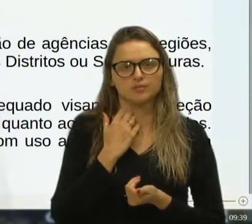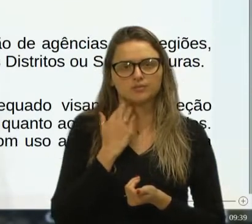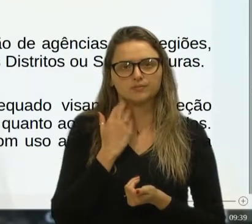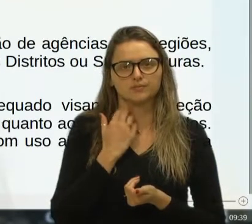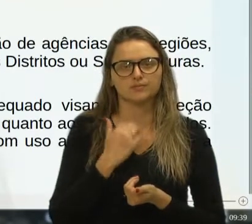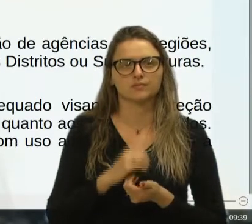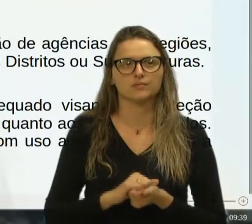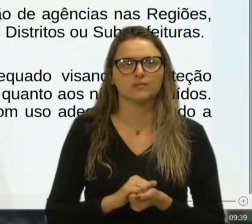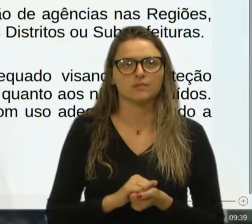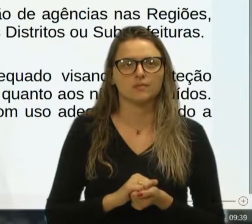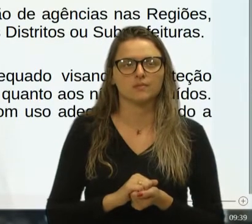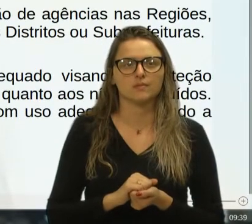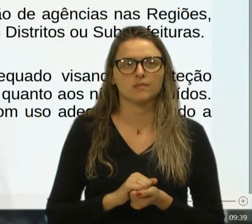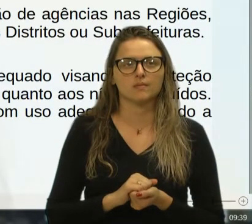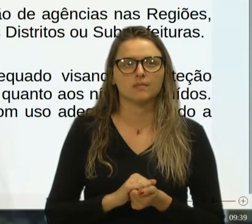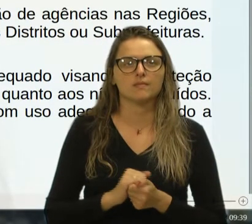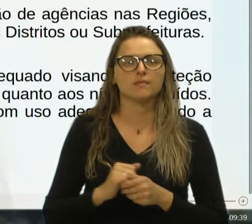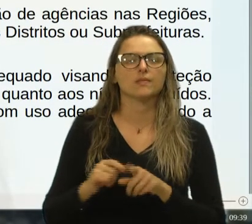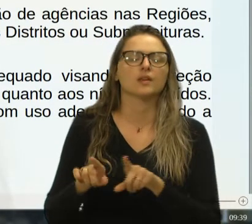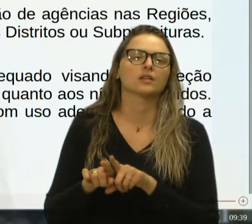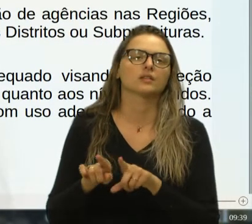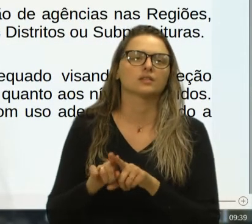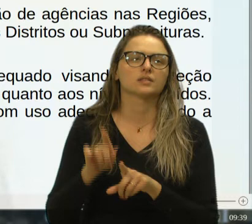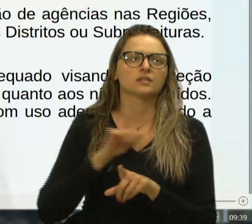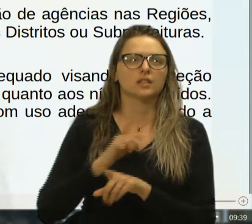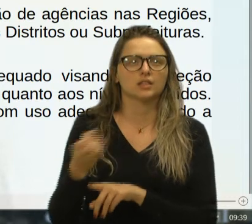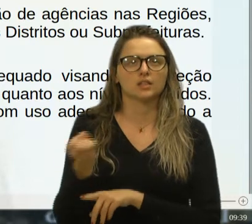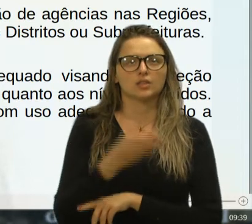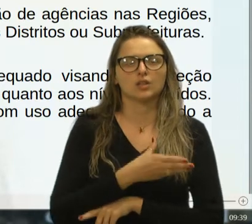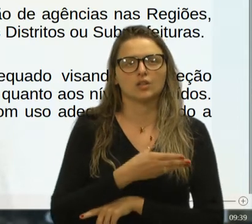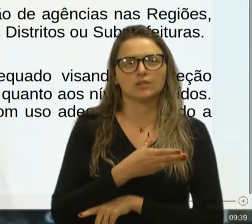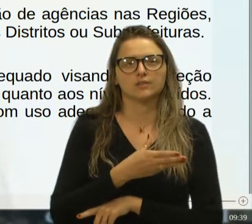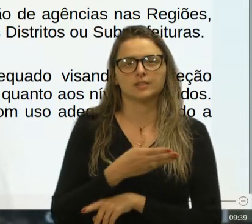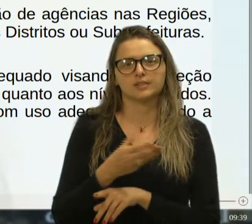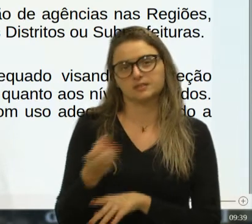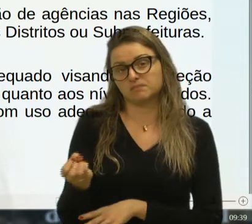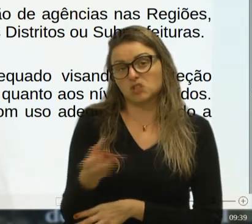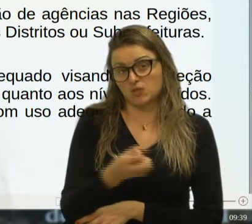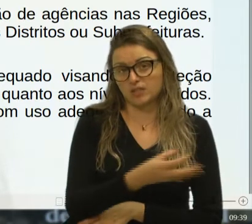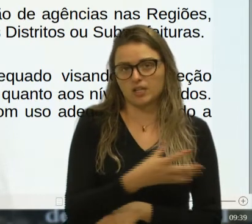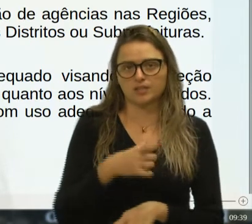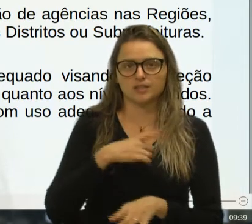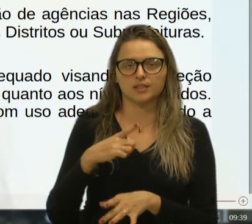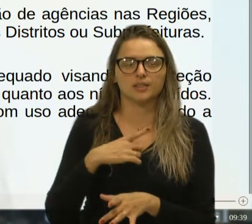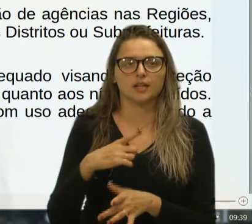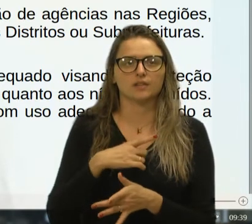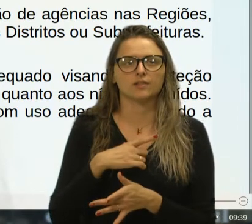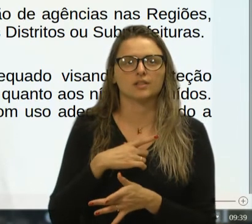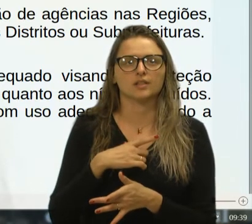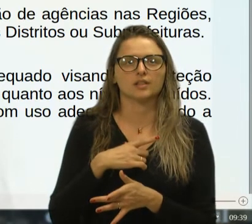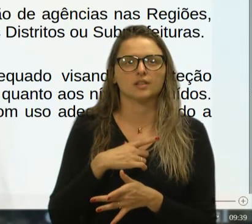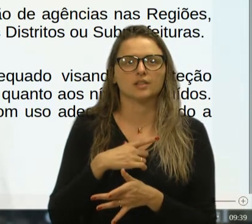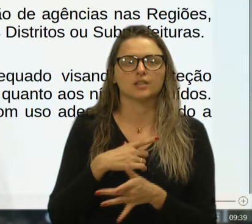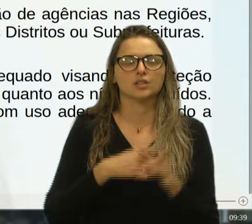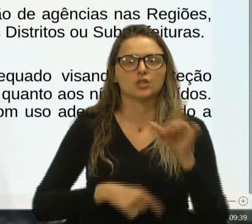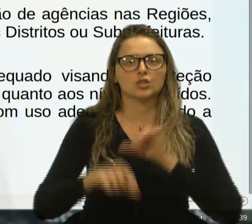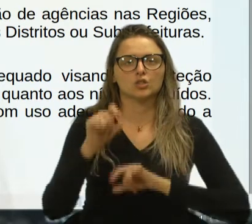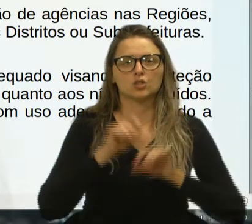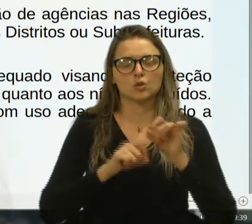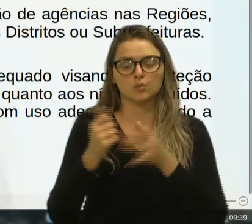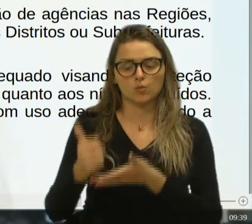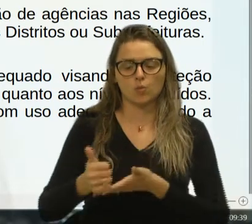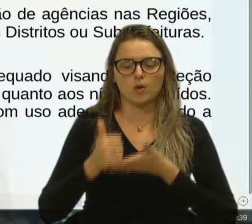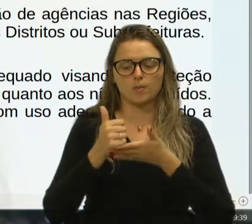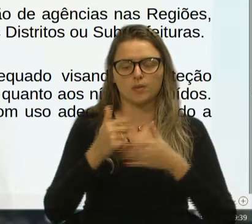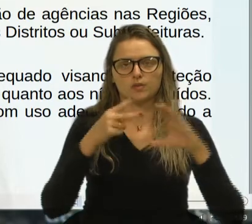Aí colocamos então as principais inovações que foram feitas, né? Na contribuição que a Câmara